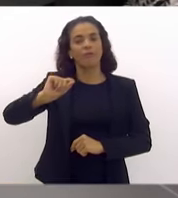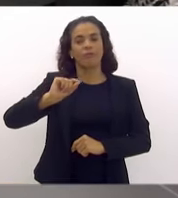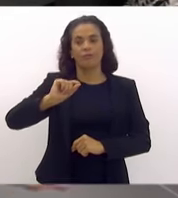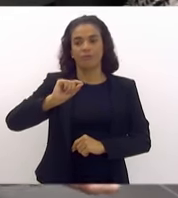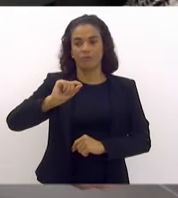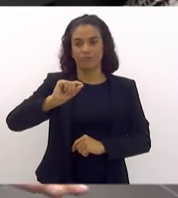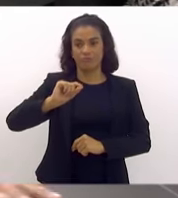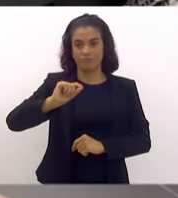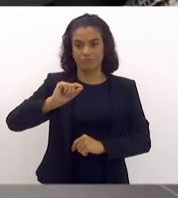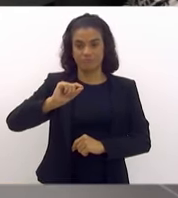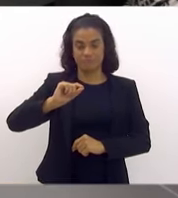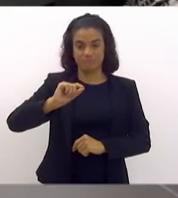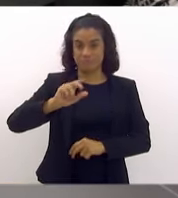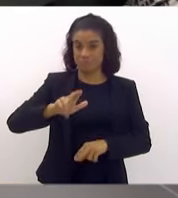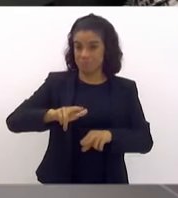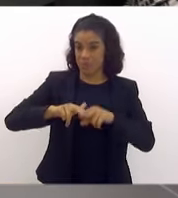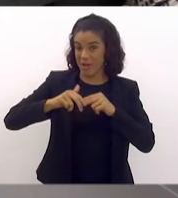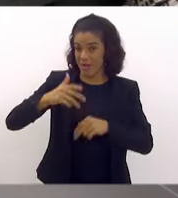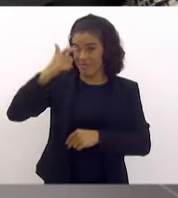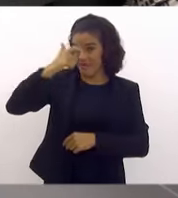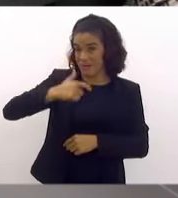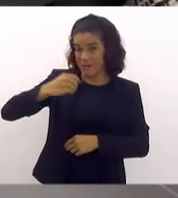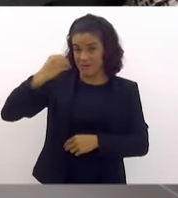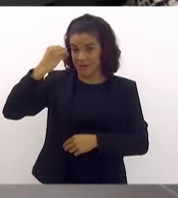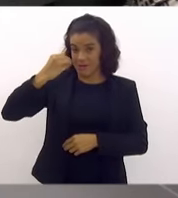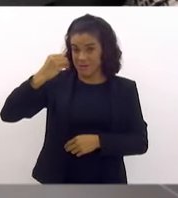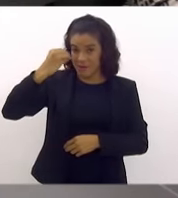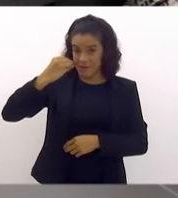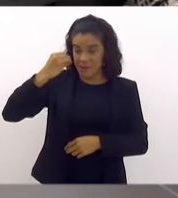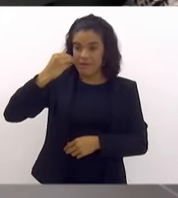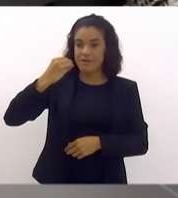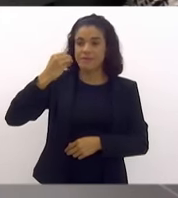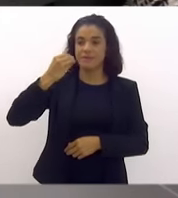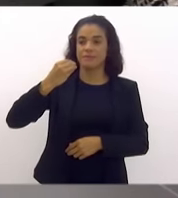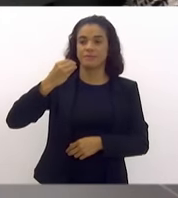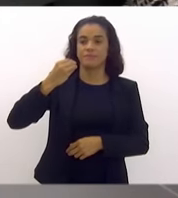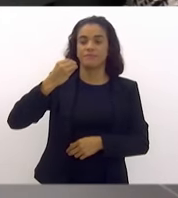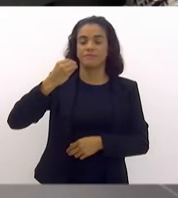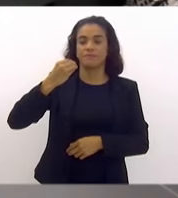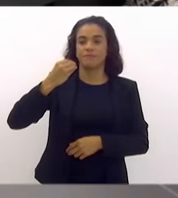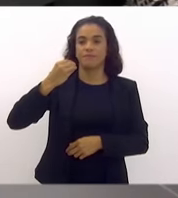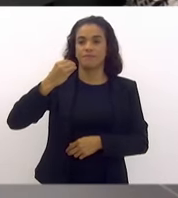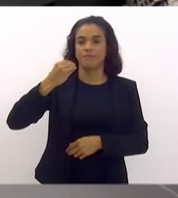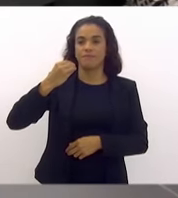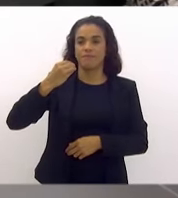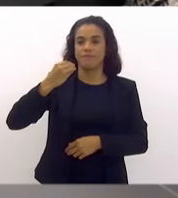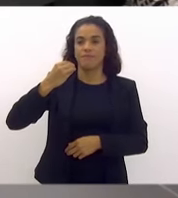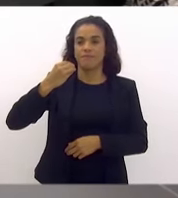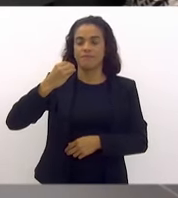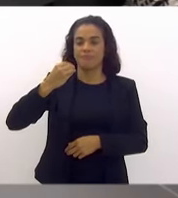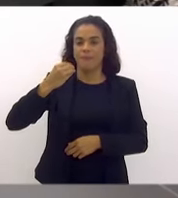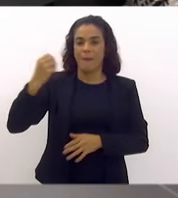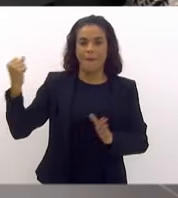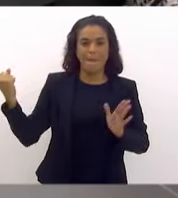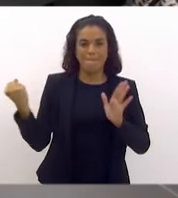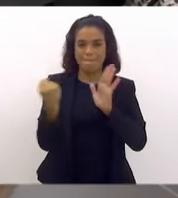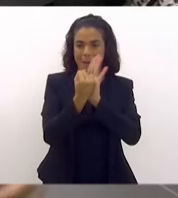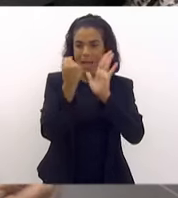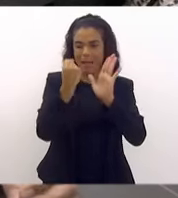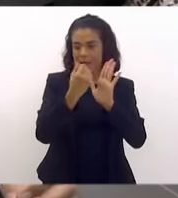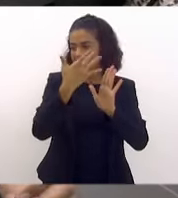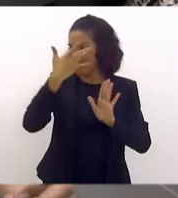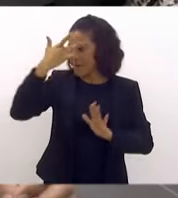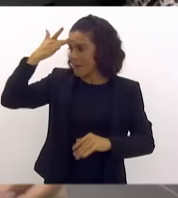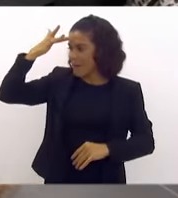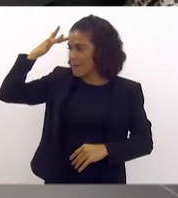eh em razão da minha experiência n Eu acho que rotular um elemento